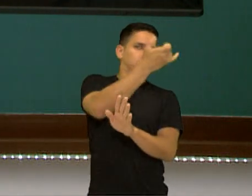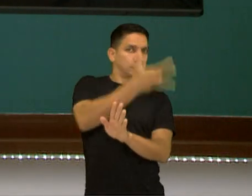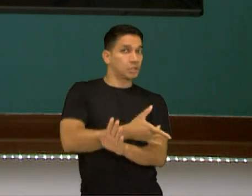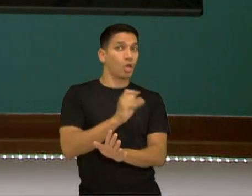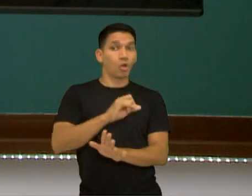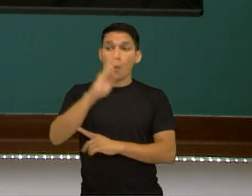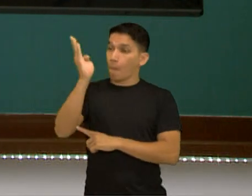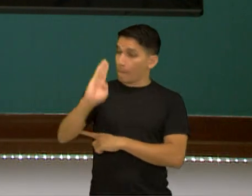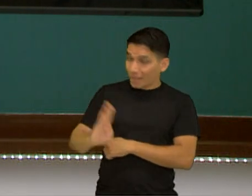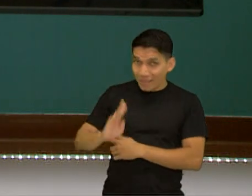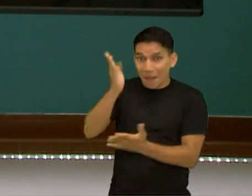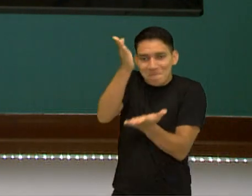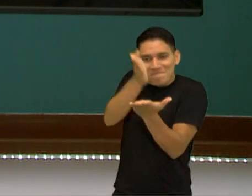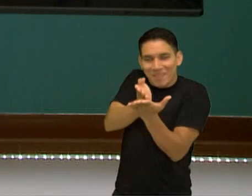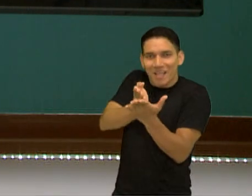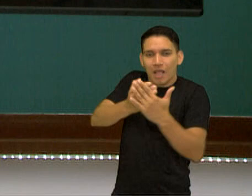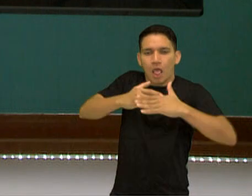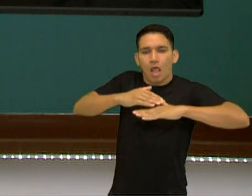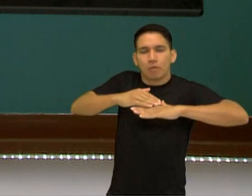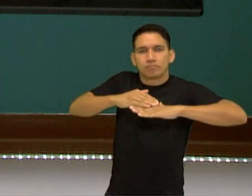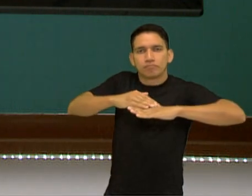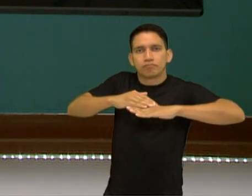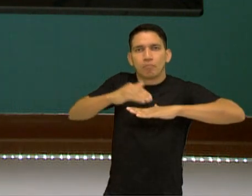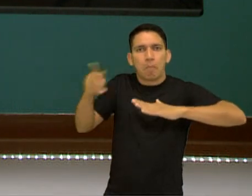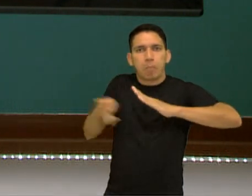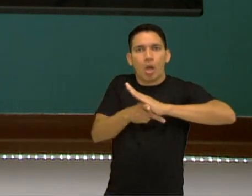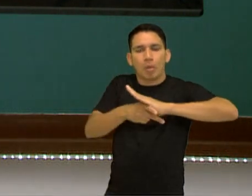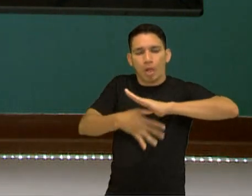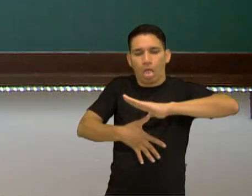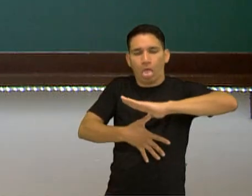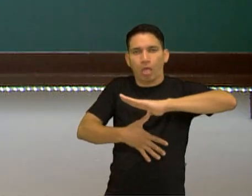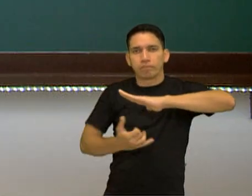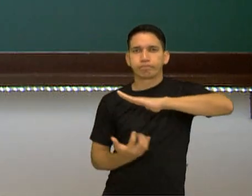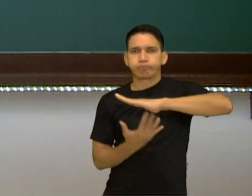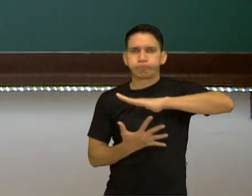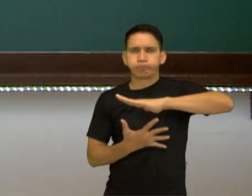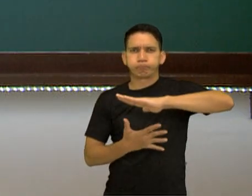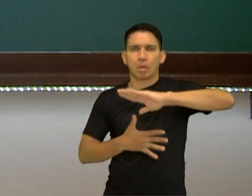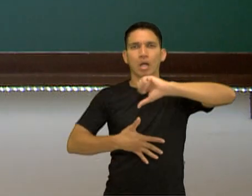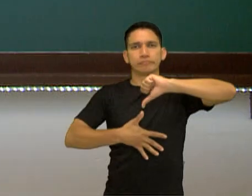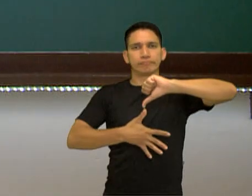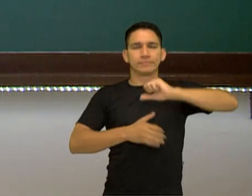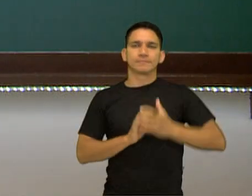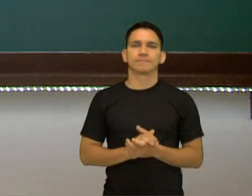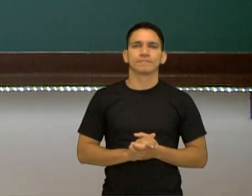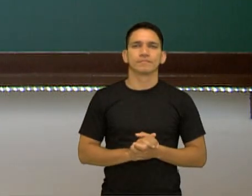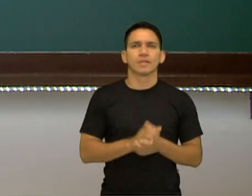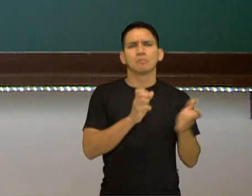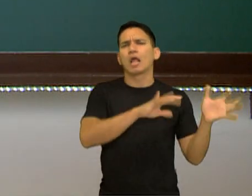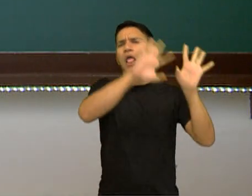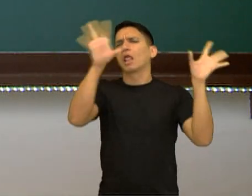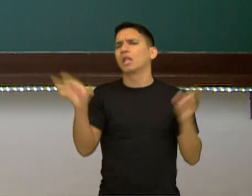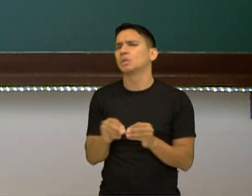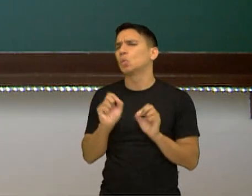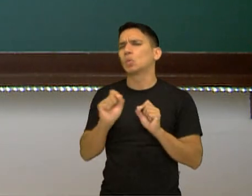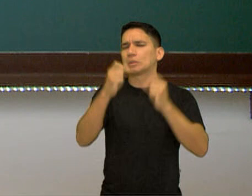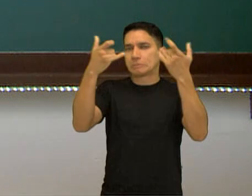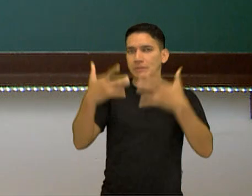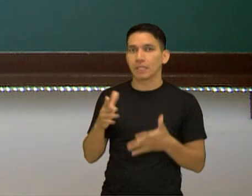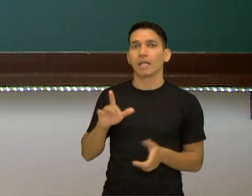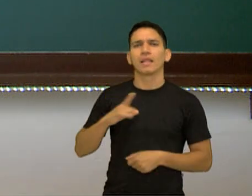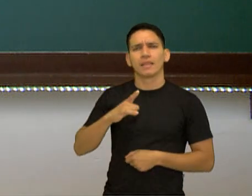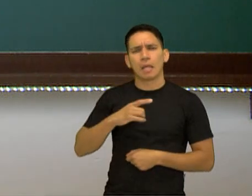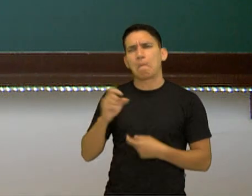o Brasil encontra-se no centro da placa sul-americana. O que a gente falou nessa aula de hoje? Falamos sobre placas tectônicas, teoria da